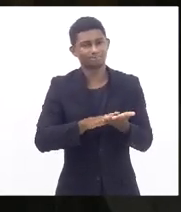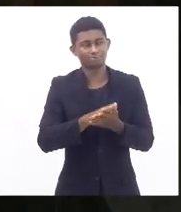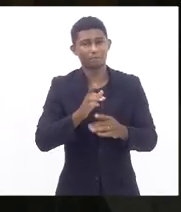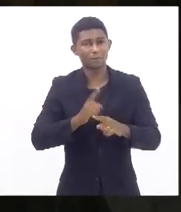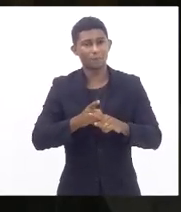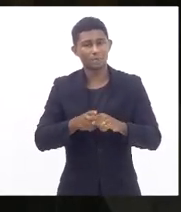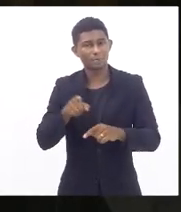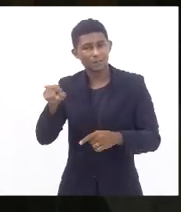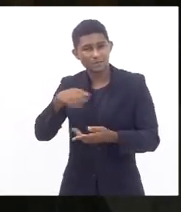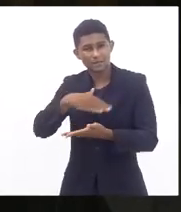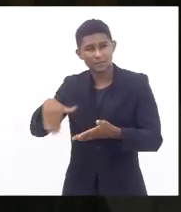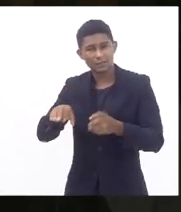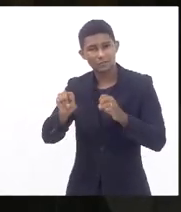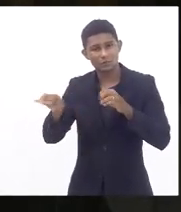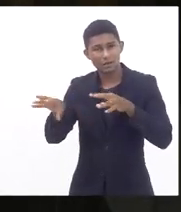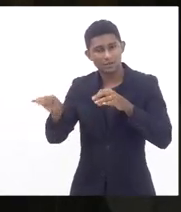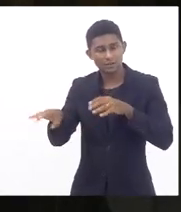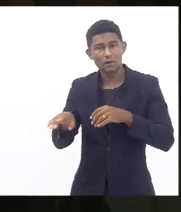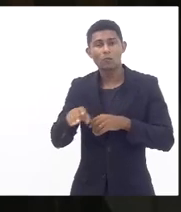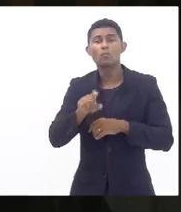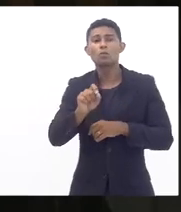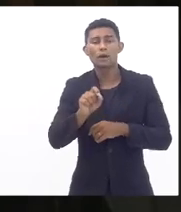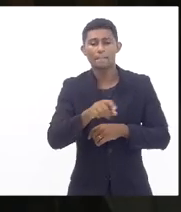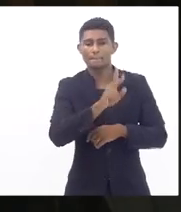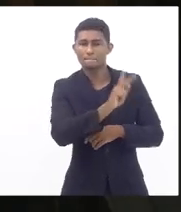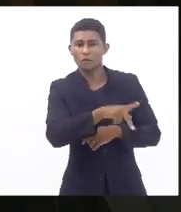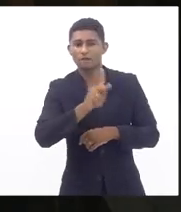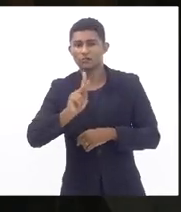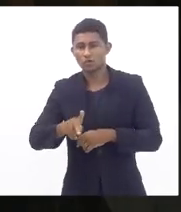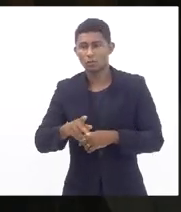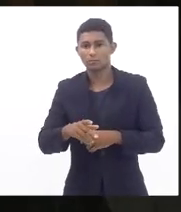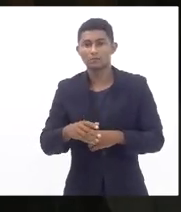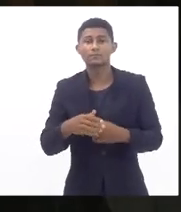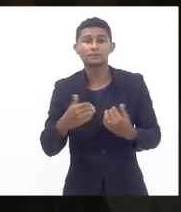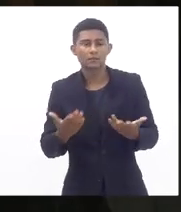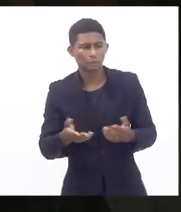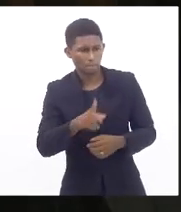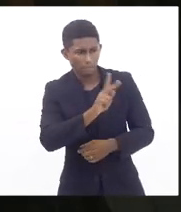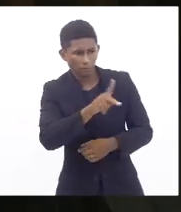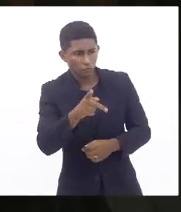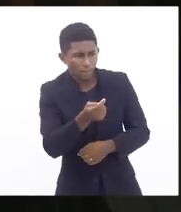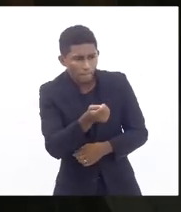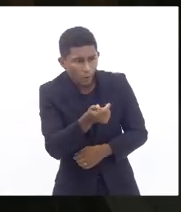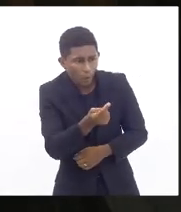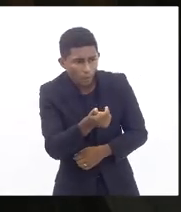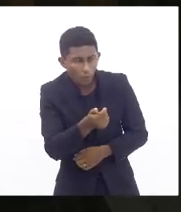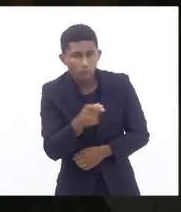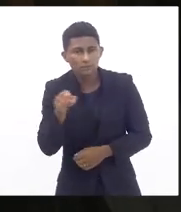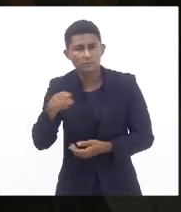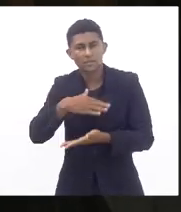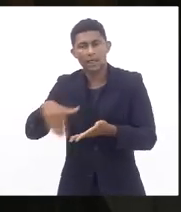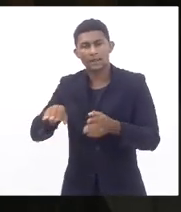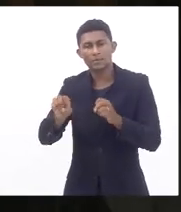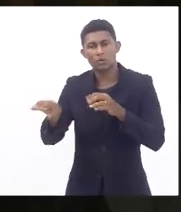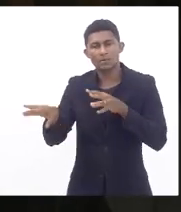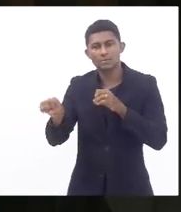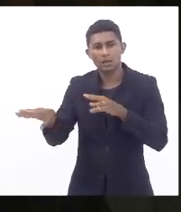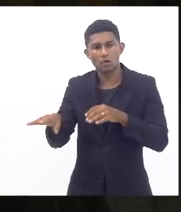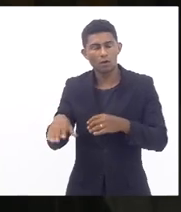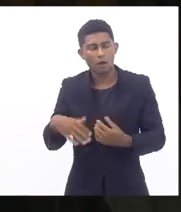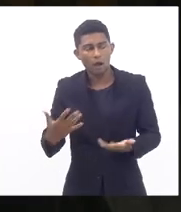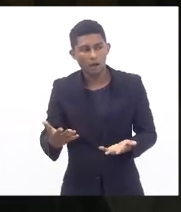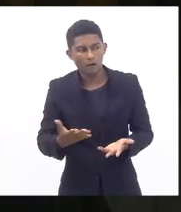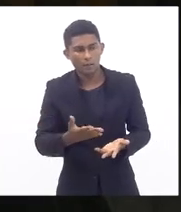de orientação educacional é o próprio professor, então, para diminuir a falta de professor, a SEDUC está deixando as escolas